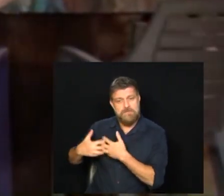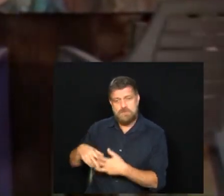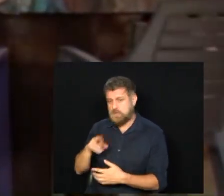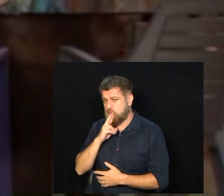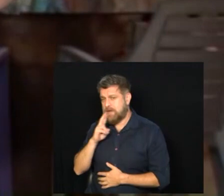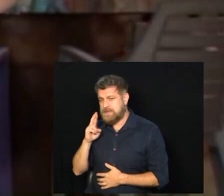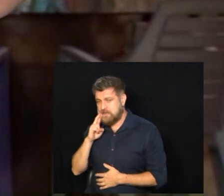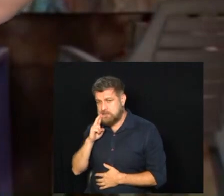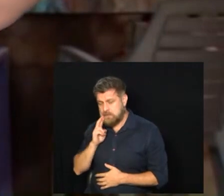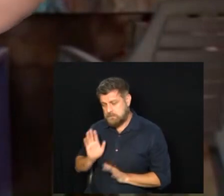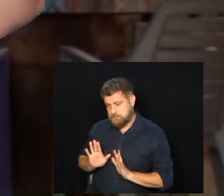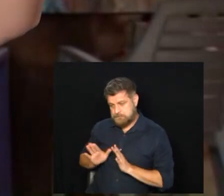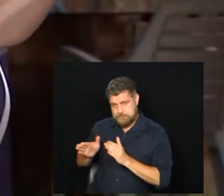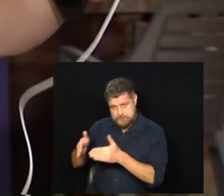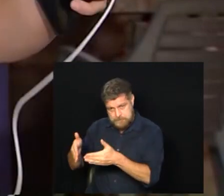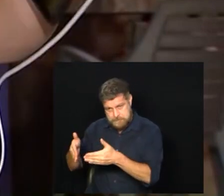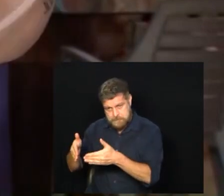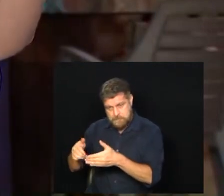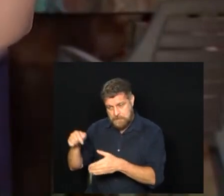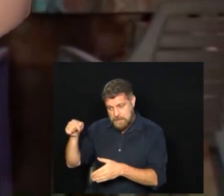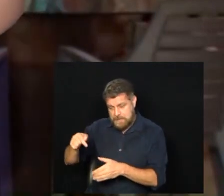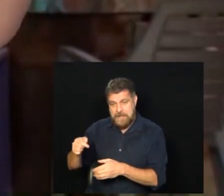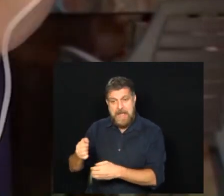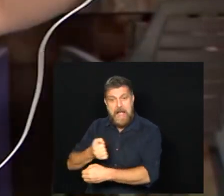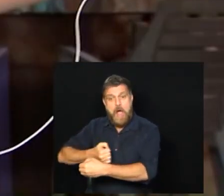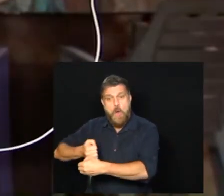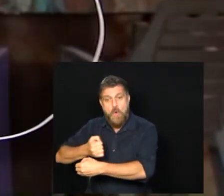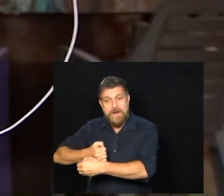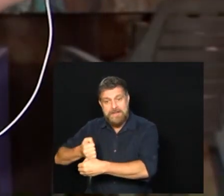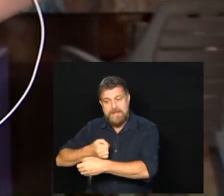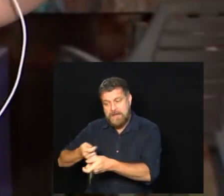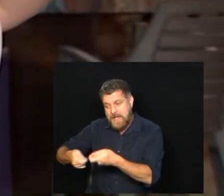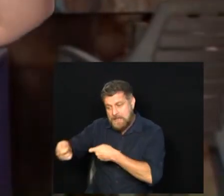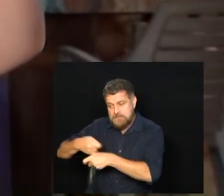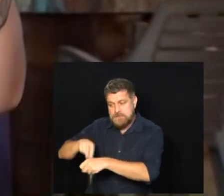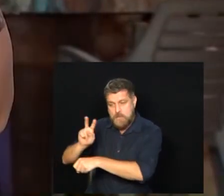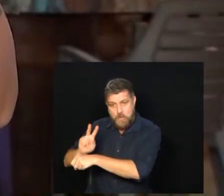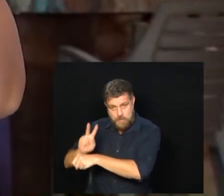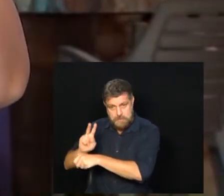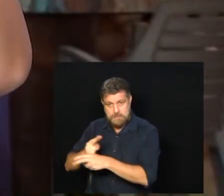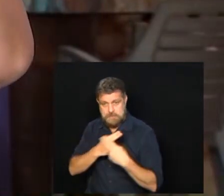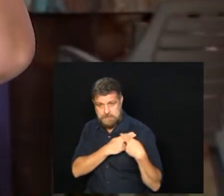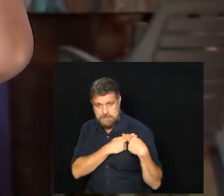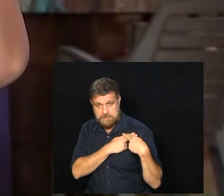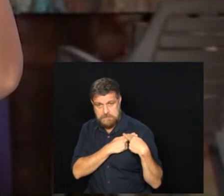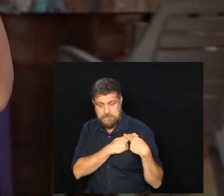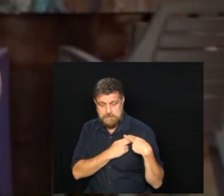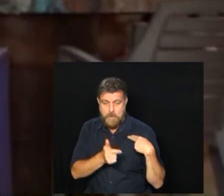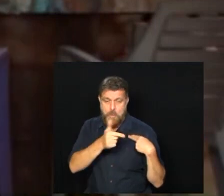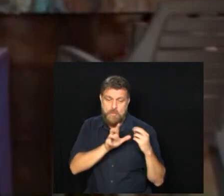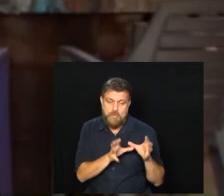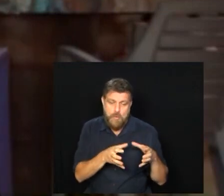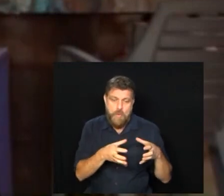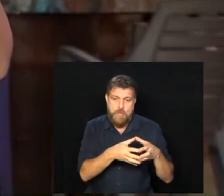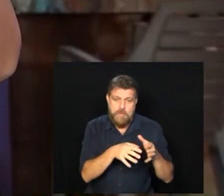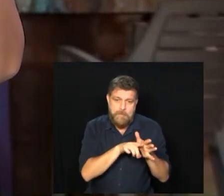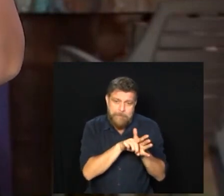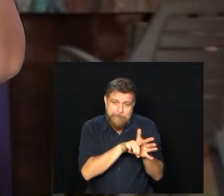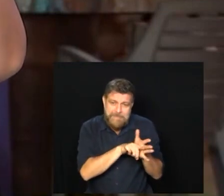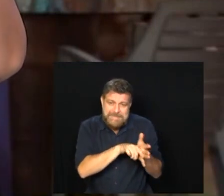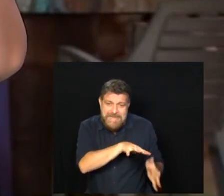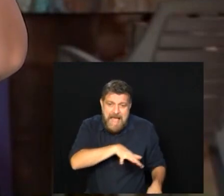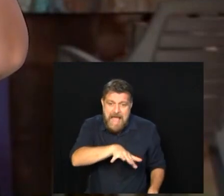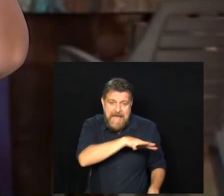restaurante. Então foram desenvolver seus dons culinários e hoje administram o café. Outros foram se aprofundar na área de